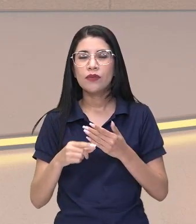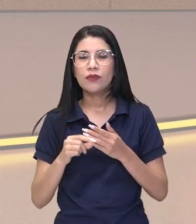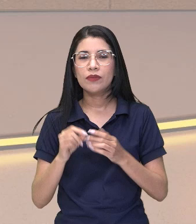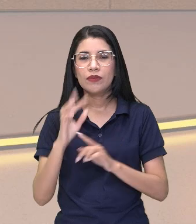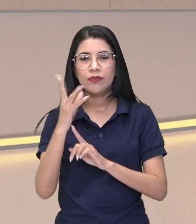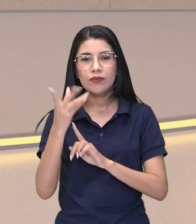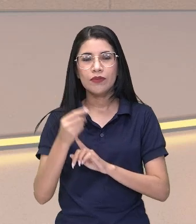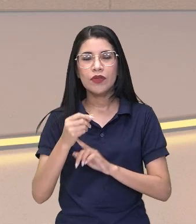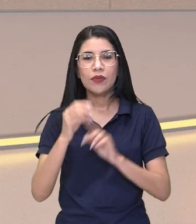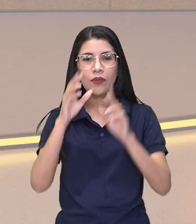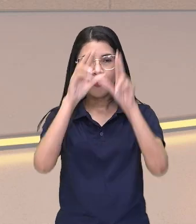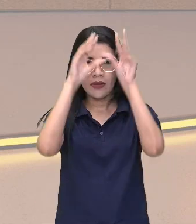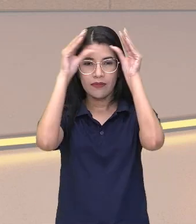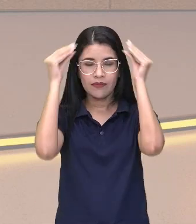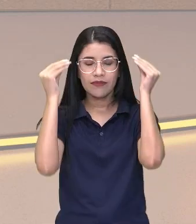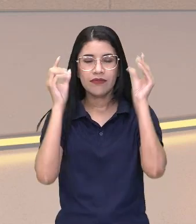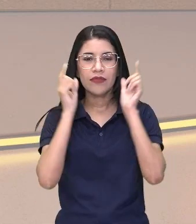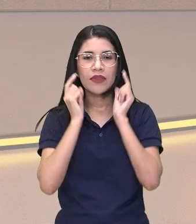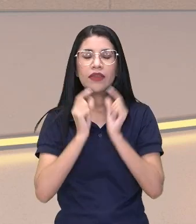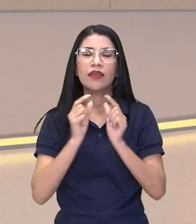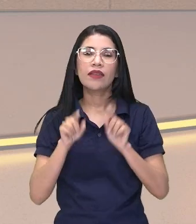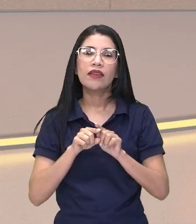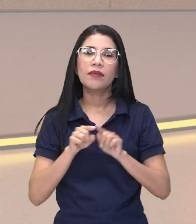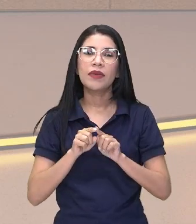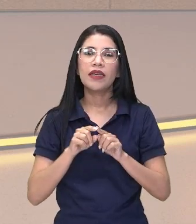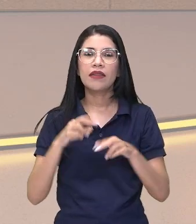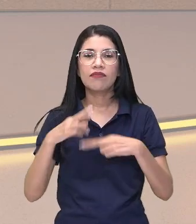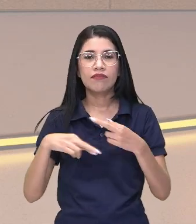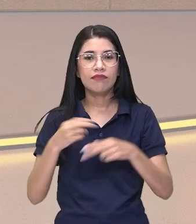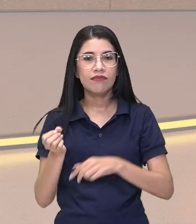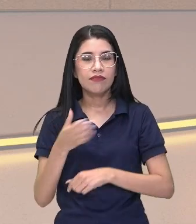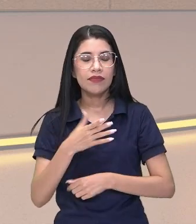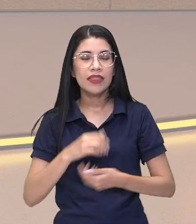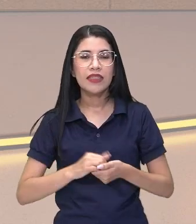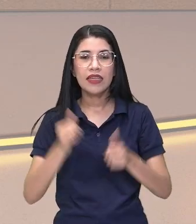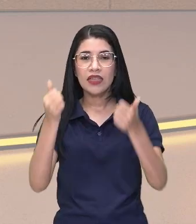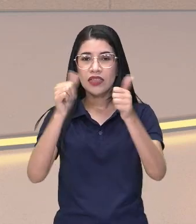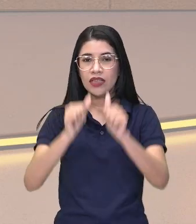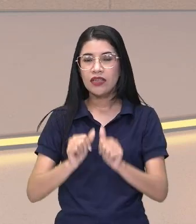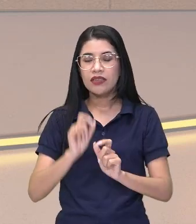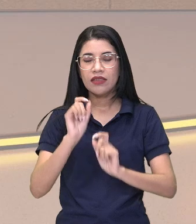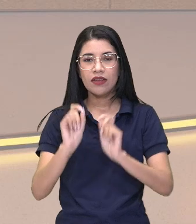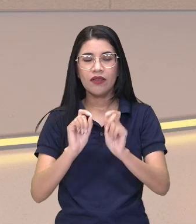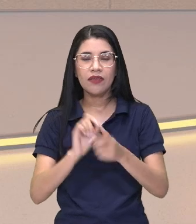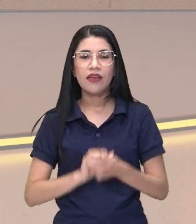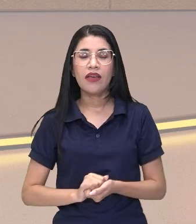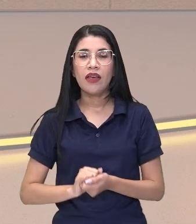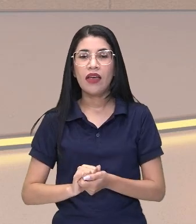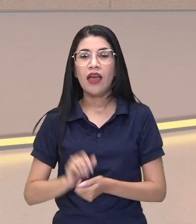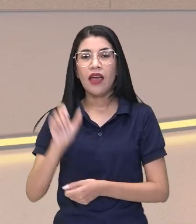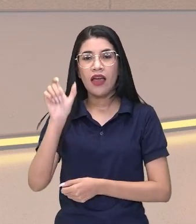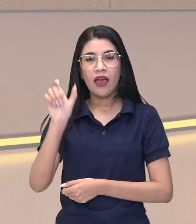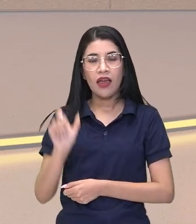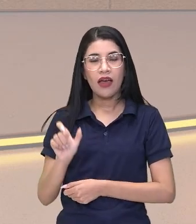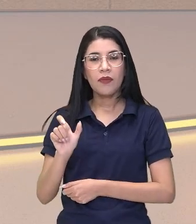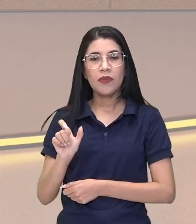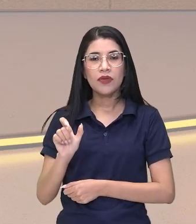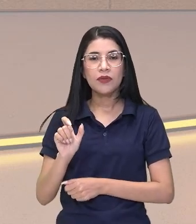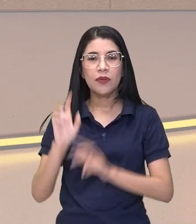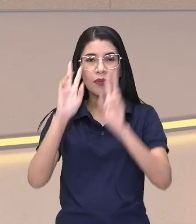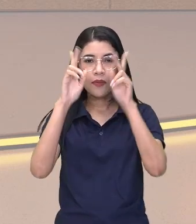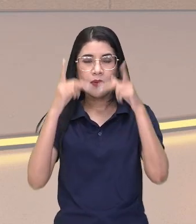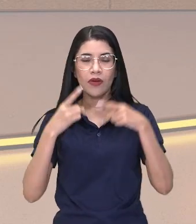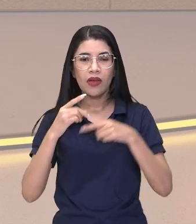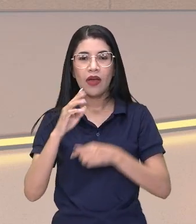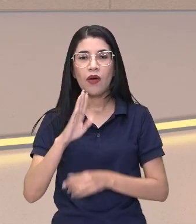do Renascimento. E se a gente puder então analisar aqui, é o quê? É o homem então como centro do universo.